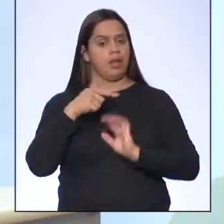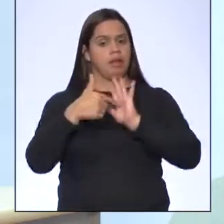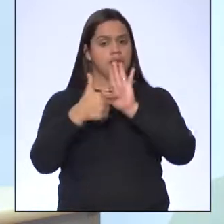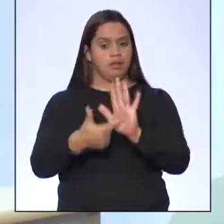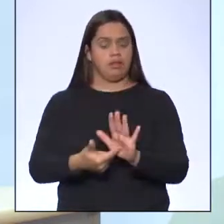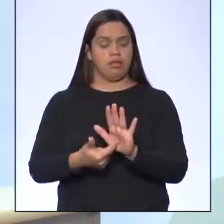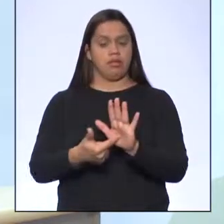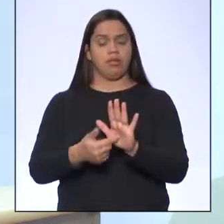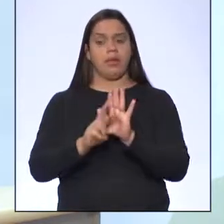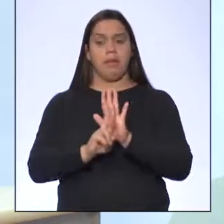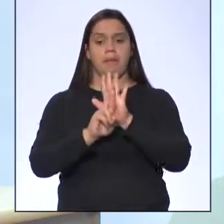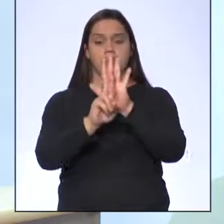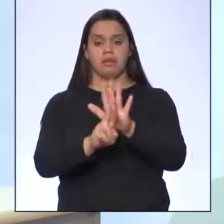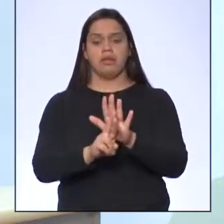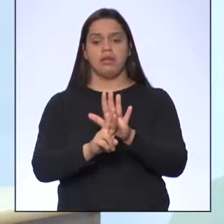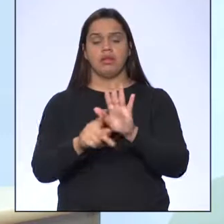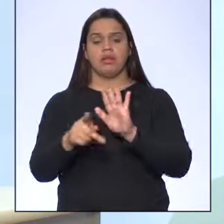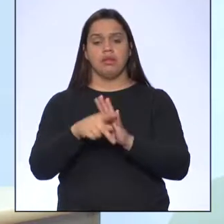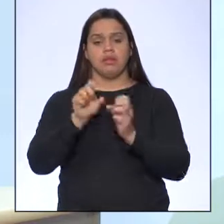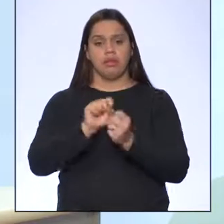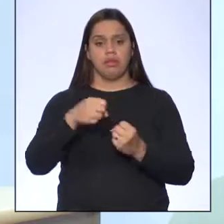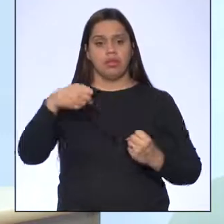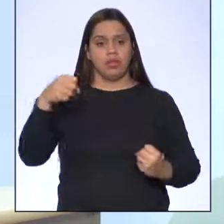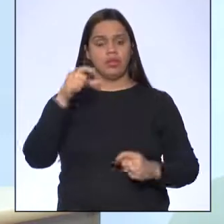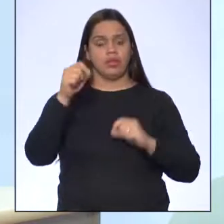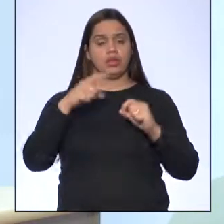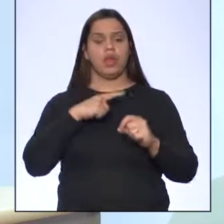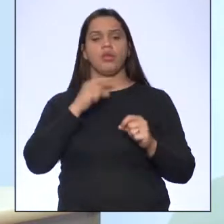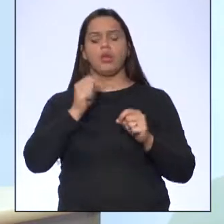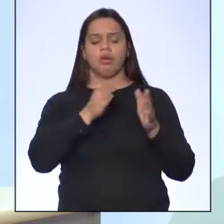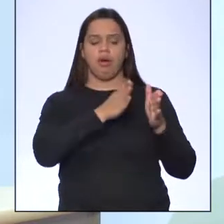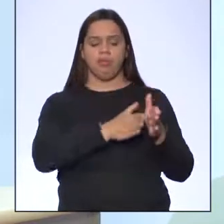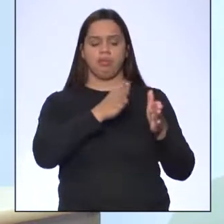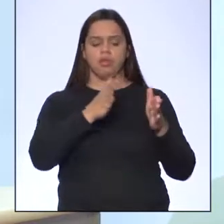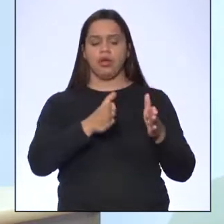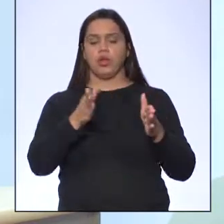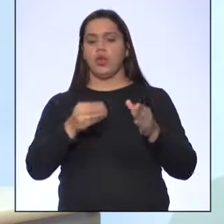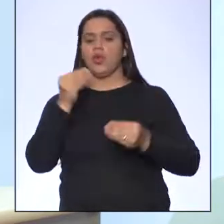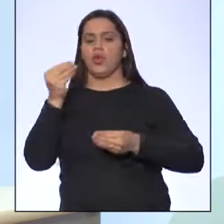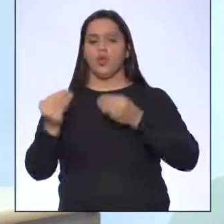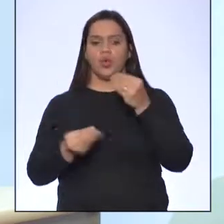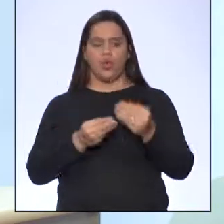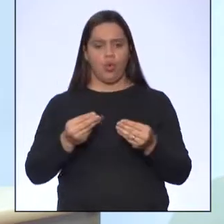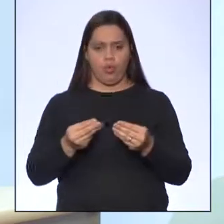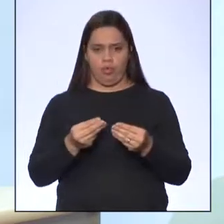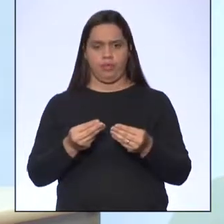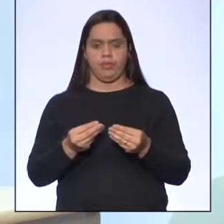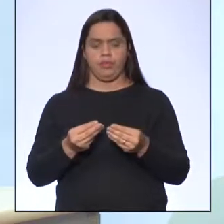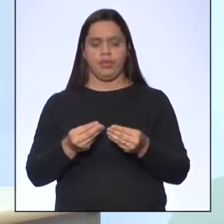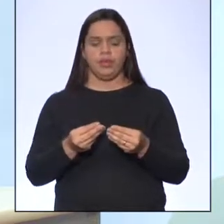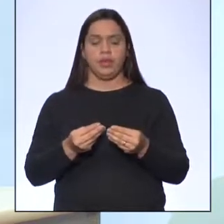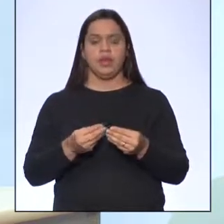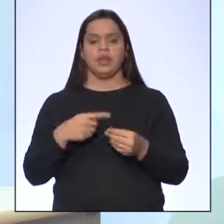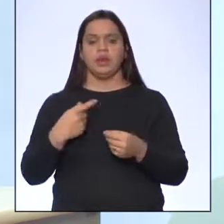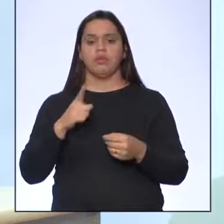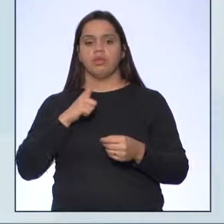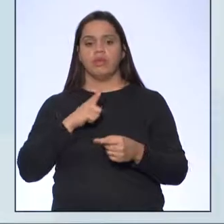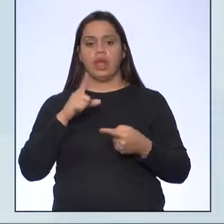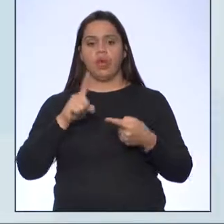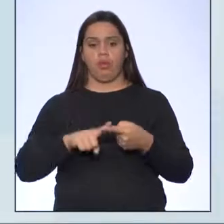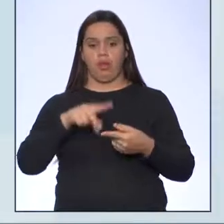representações cartográficas, a gente sempre tem um passo a passo de como lidar com isso. Então, a gente tem sempre a etapa